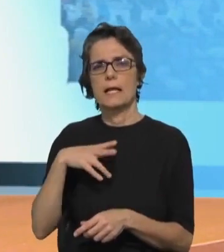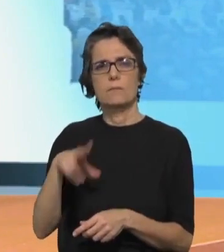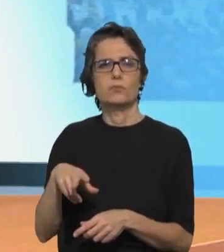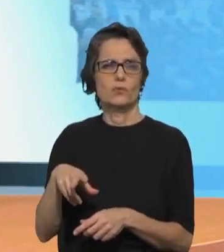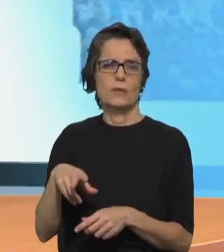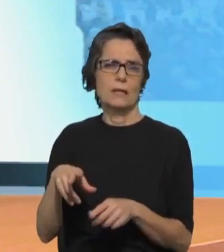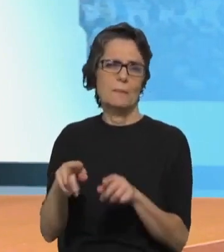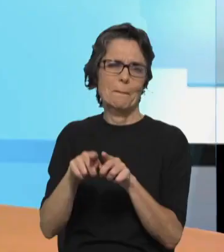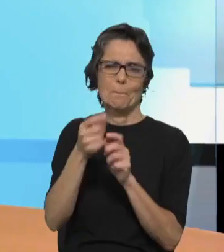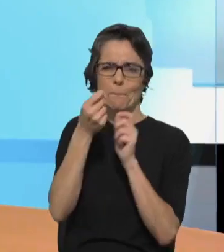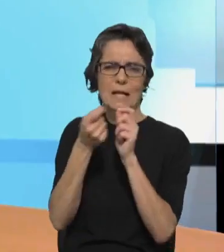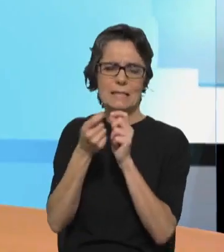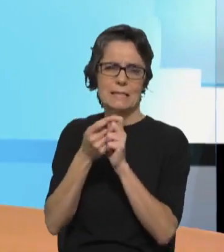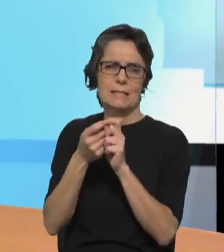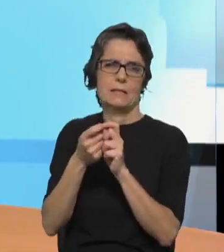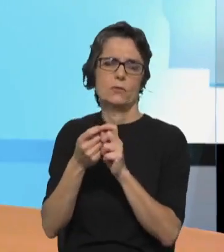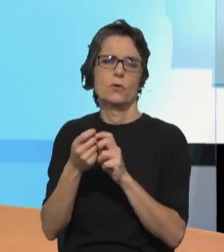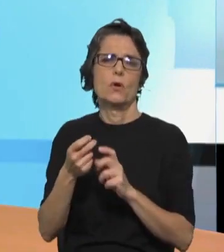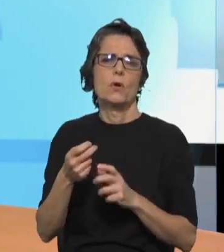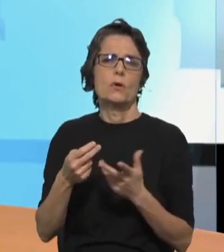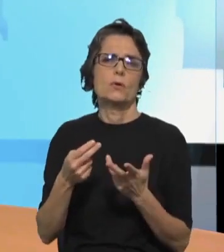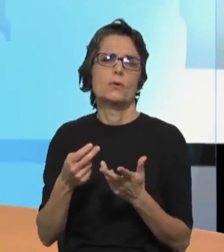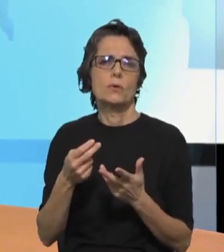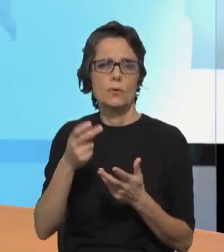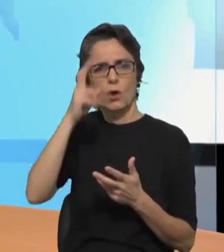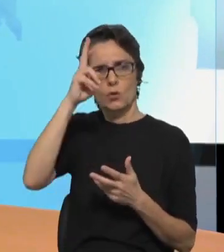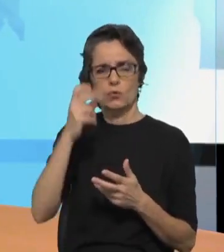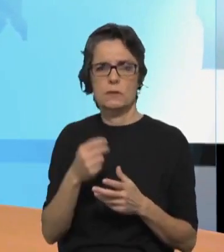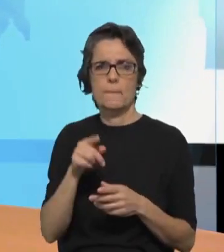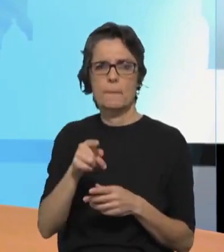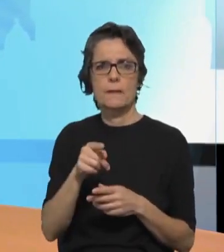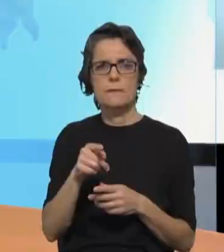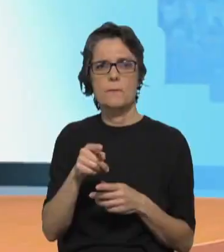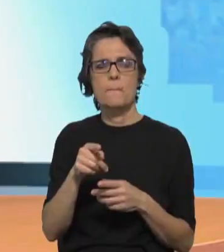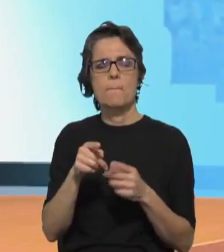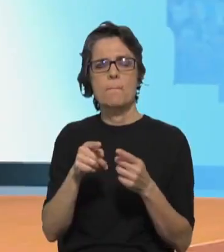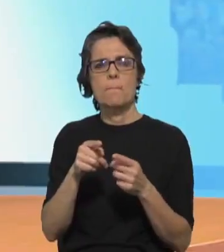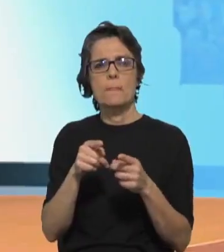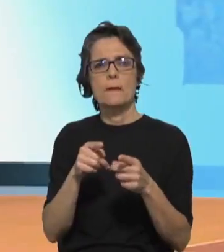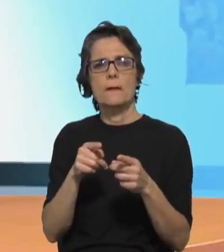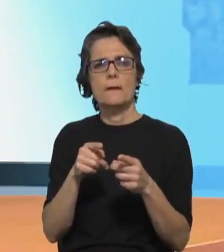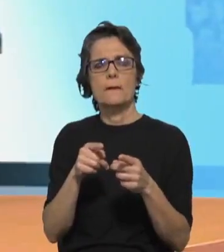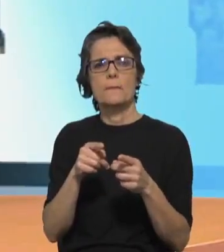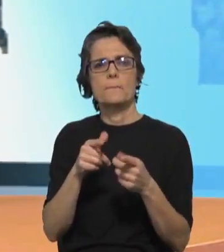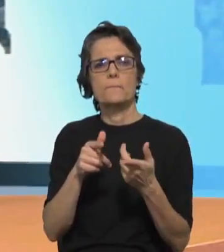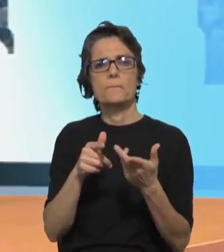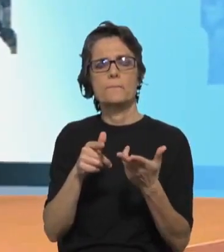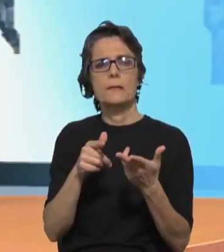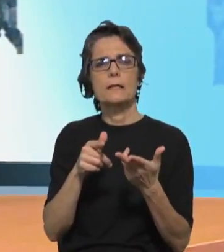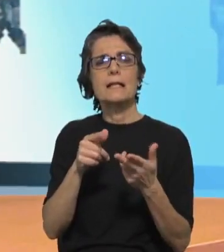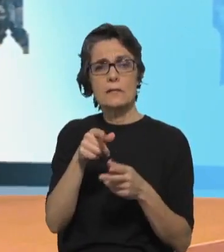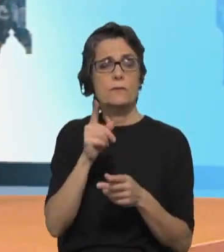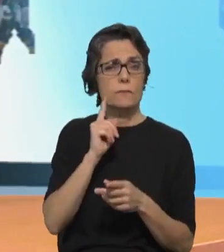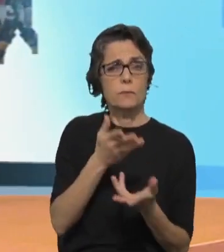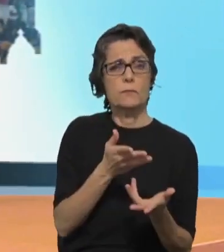União Soviética. E aí a ocupação da própria Rádio Renascença também é simbólica nessa tentativa que o professor Nelson